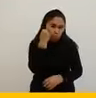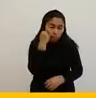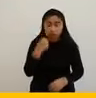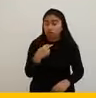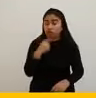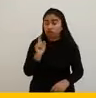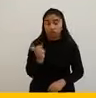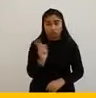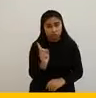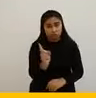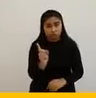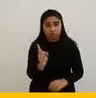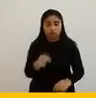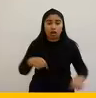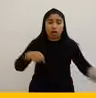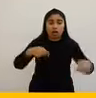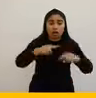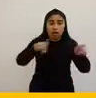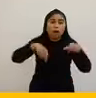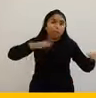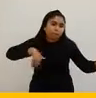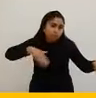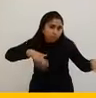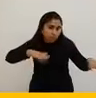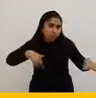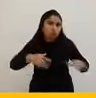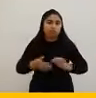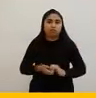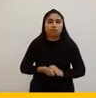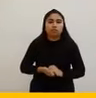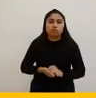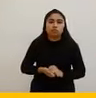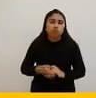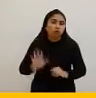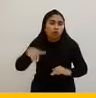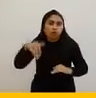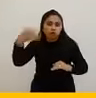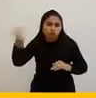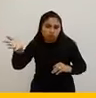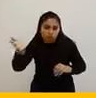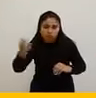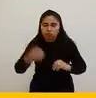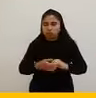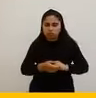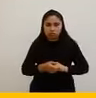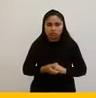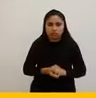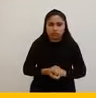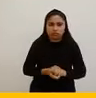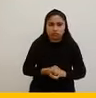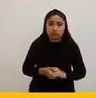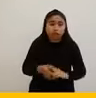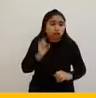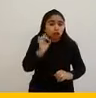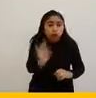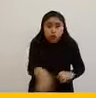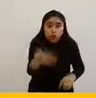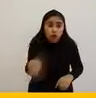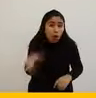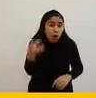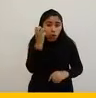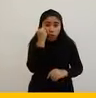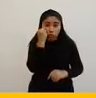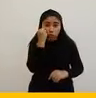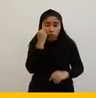estado, piscinas e as áreas comuns, né? A hospedagem deve ser para fins